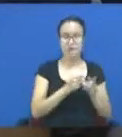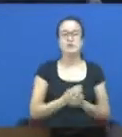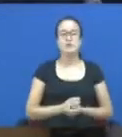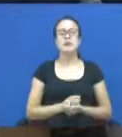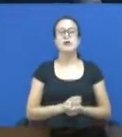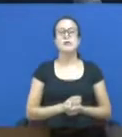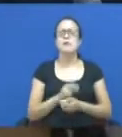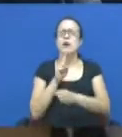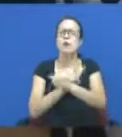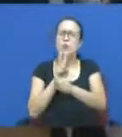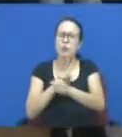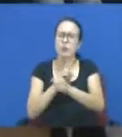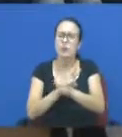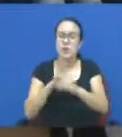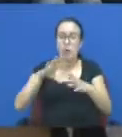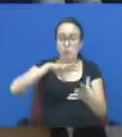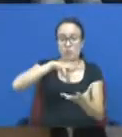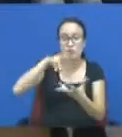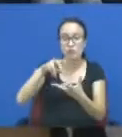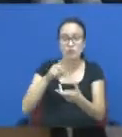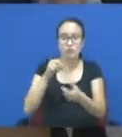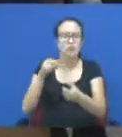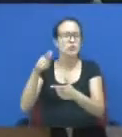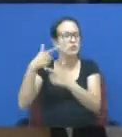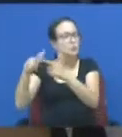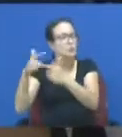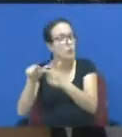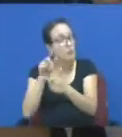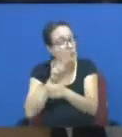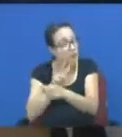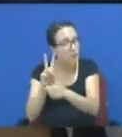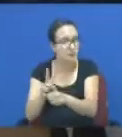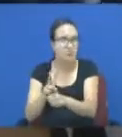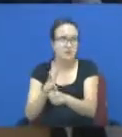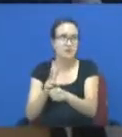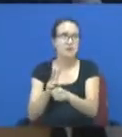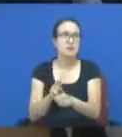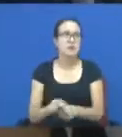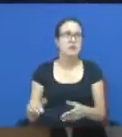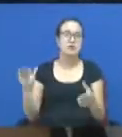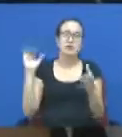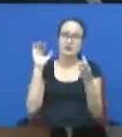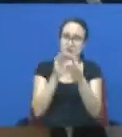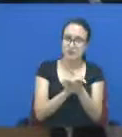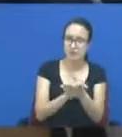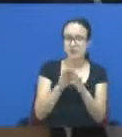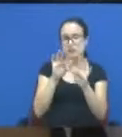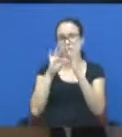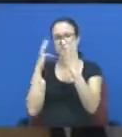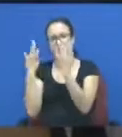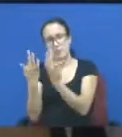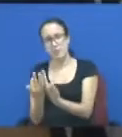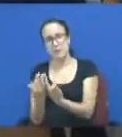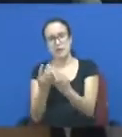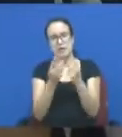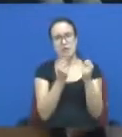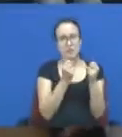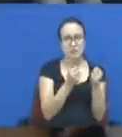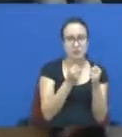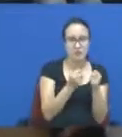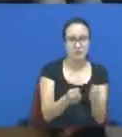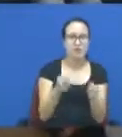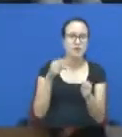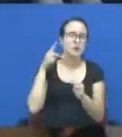caos. Assim, de acordo com Lutero, casamento, a família, a economia, o